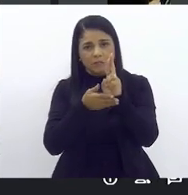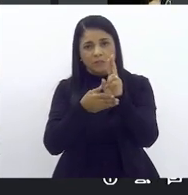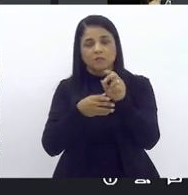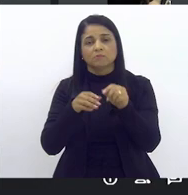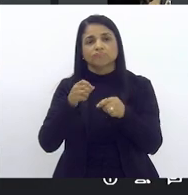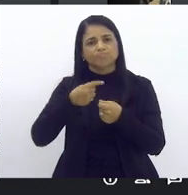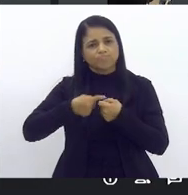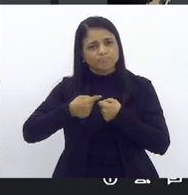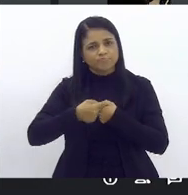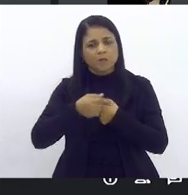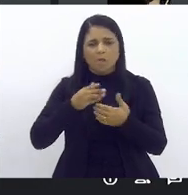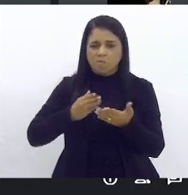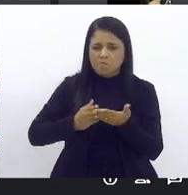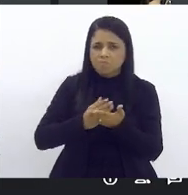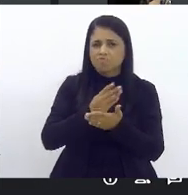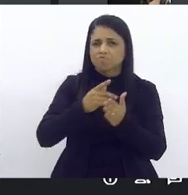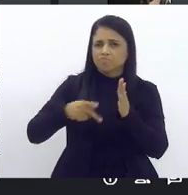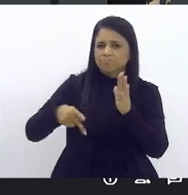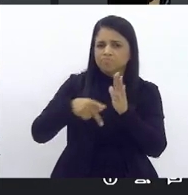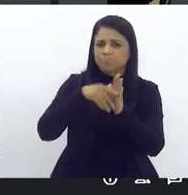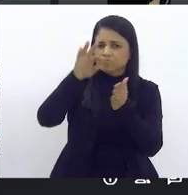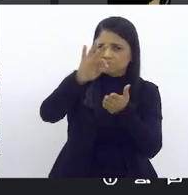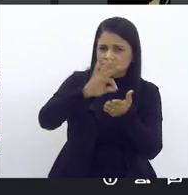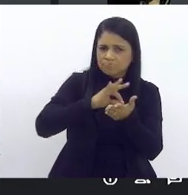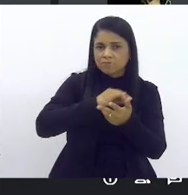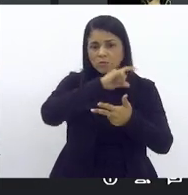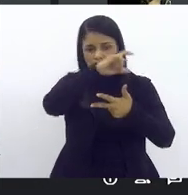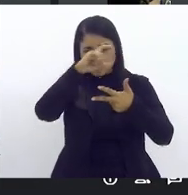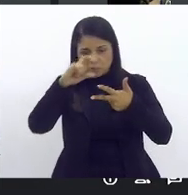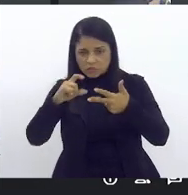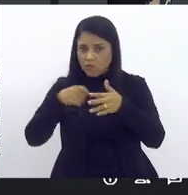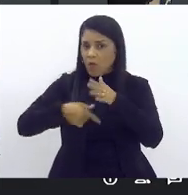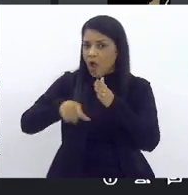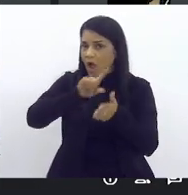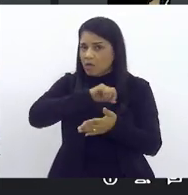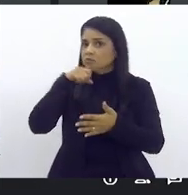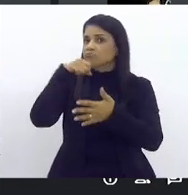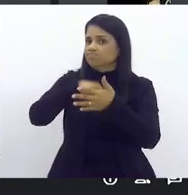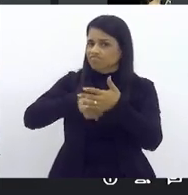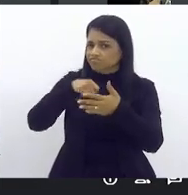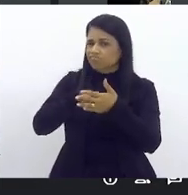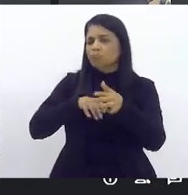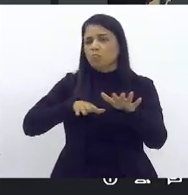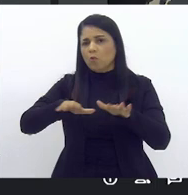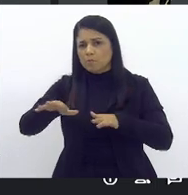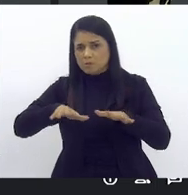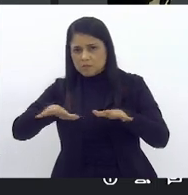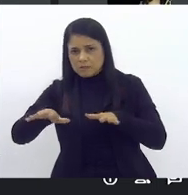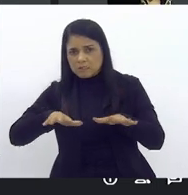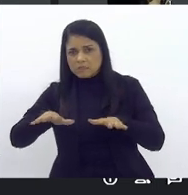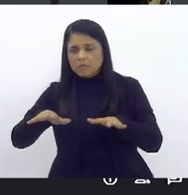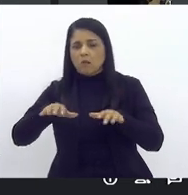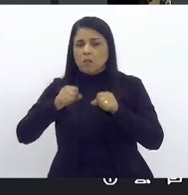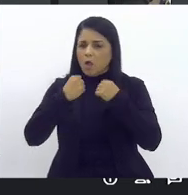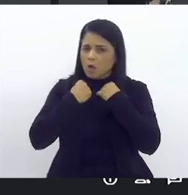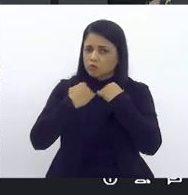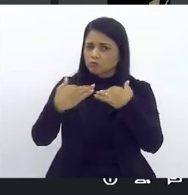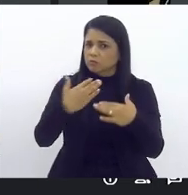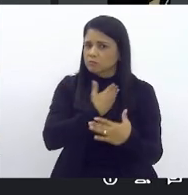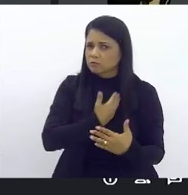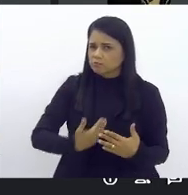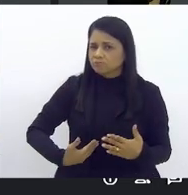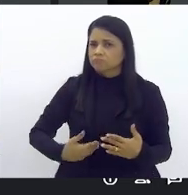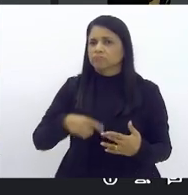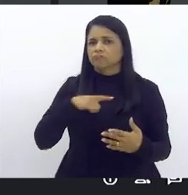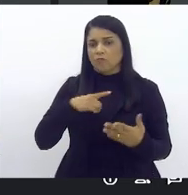foi aprovado, o projeto foi encaminhado pelo Executivo, teve muita luta antes, logicamente, mobilização, né, audiências públicas,